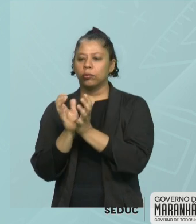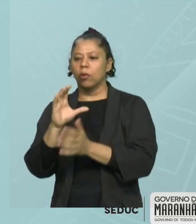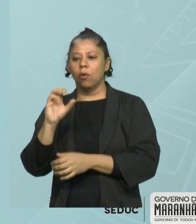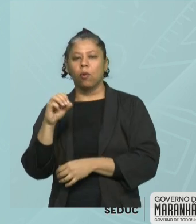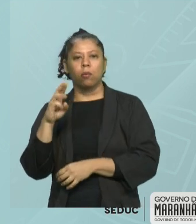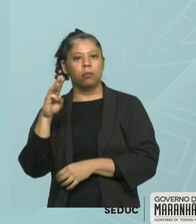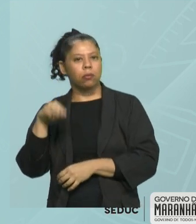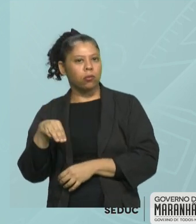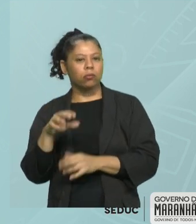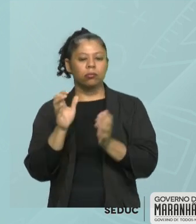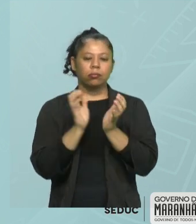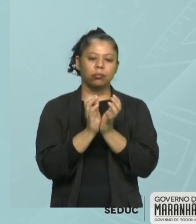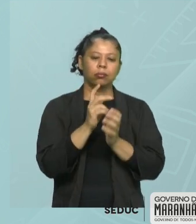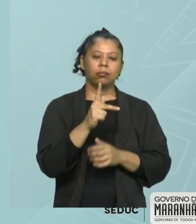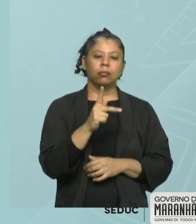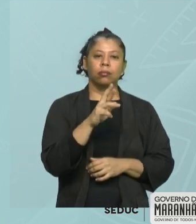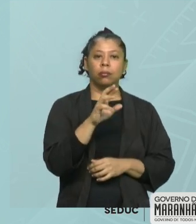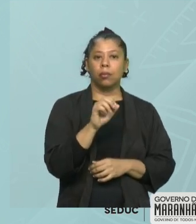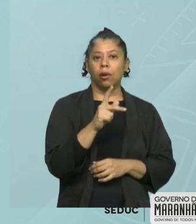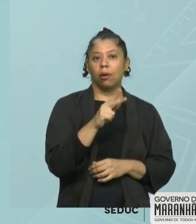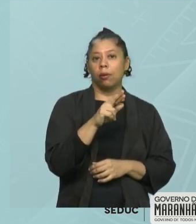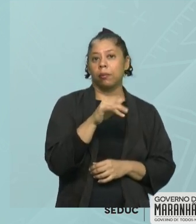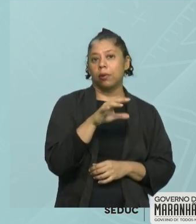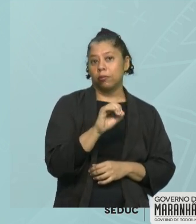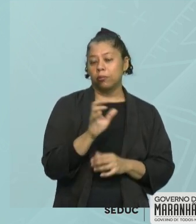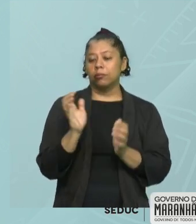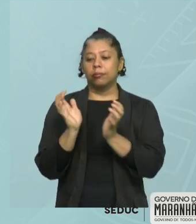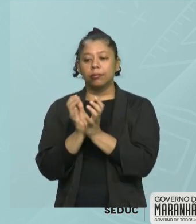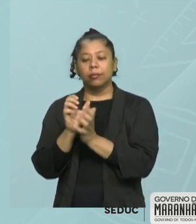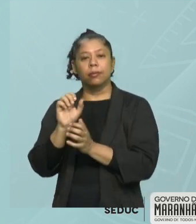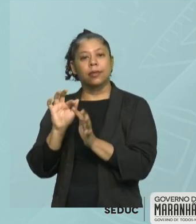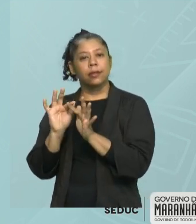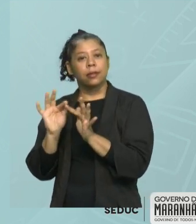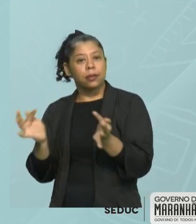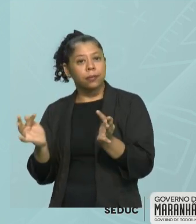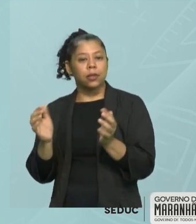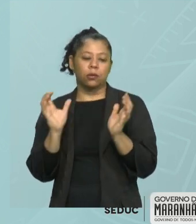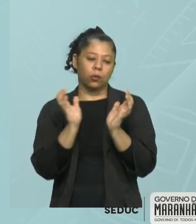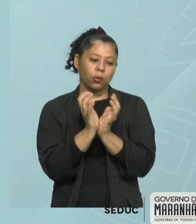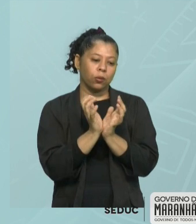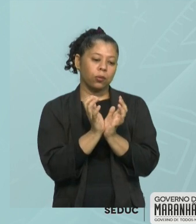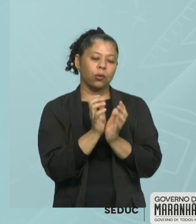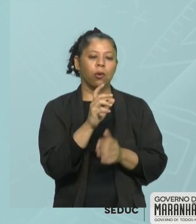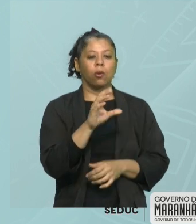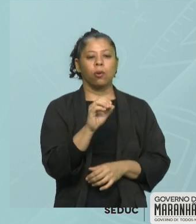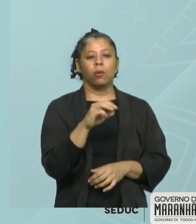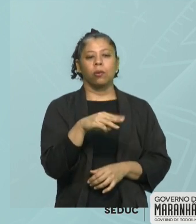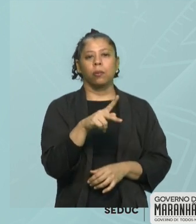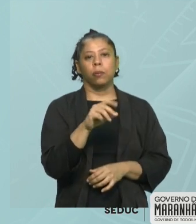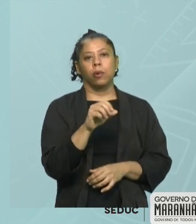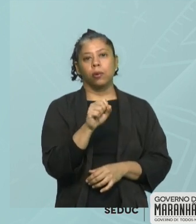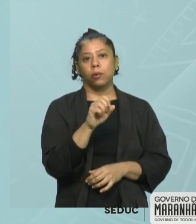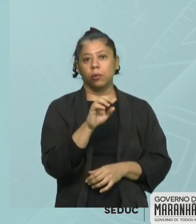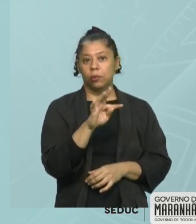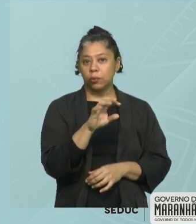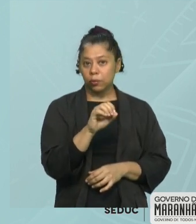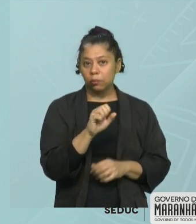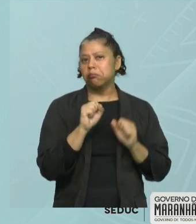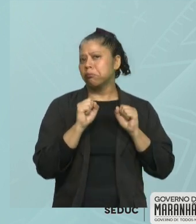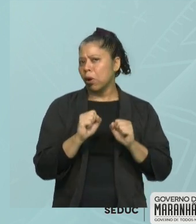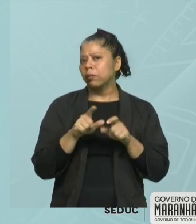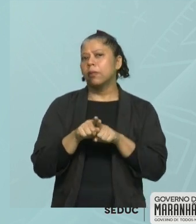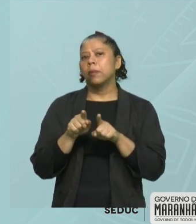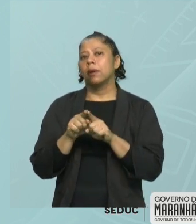próprios, simples, composto, primitivo ou derivado e ainda concreto